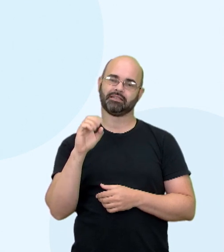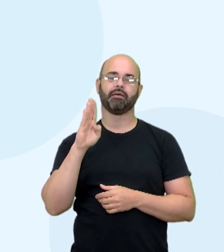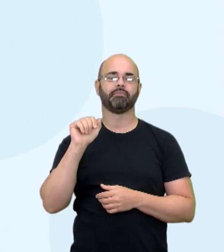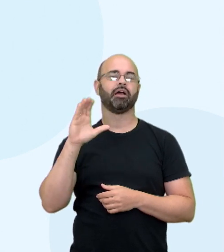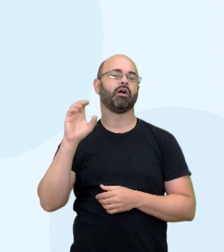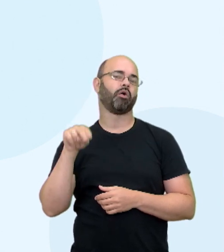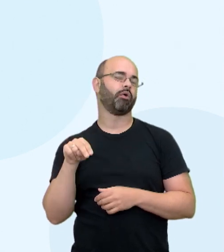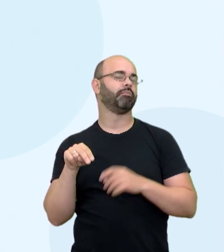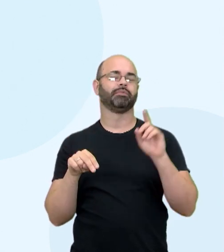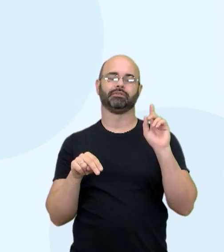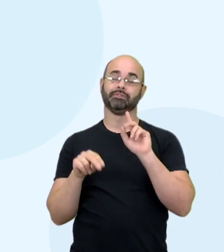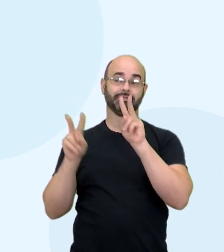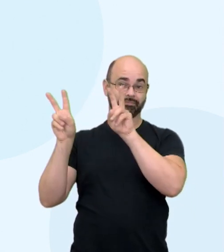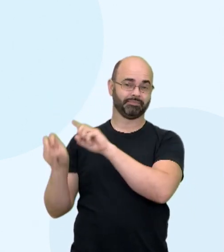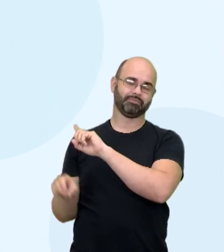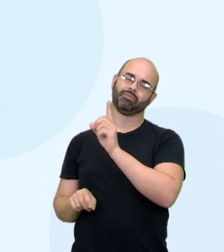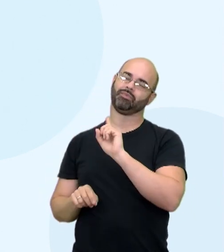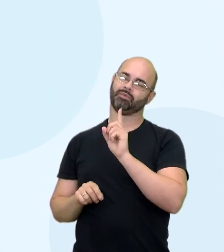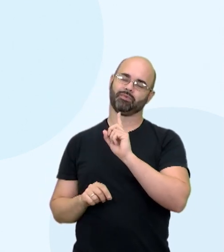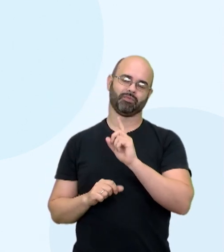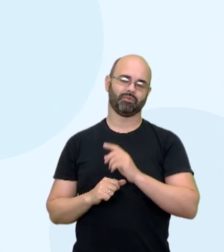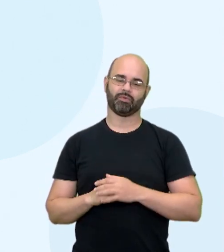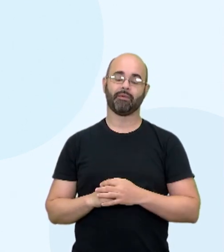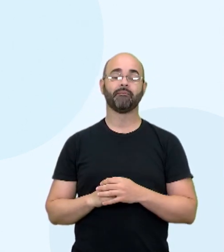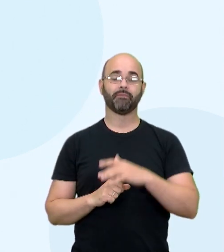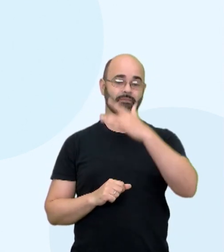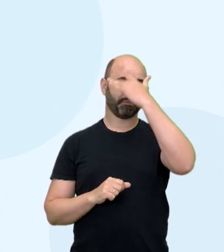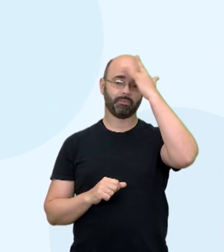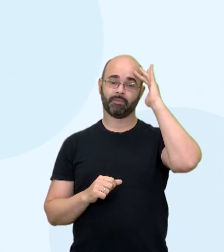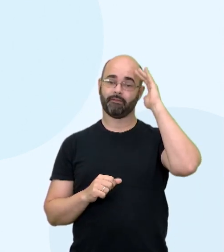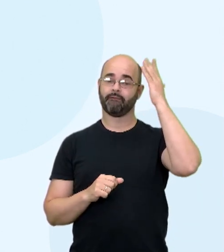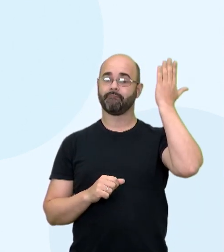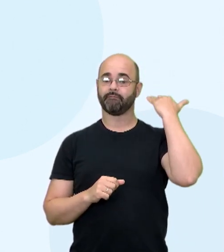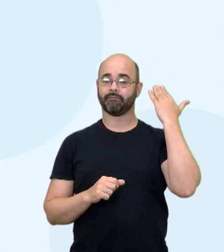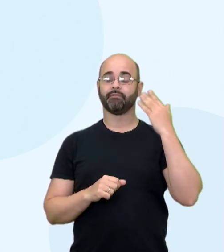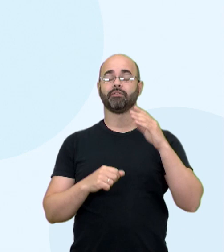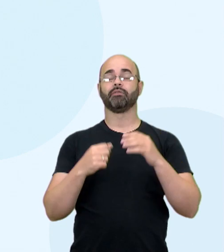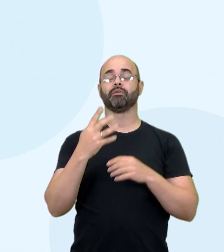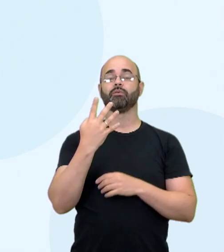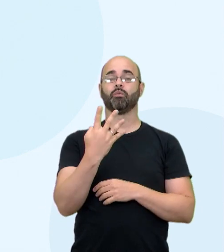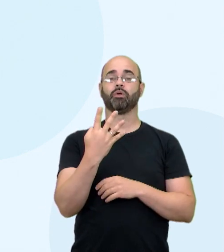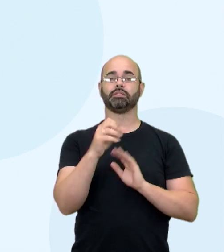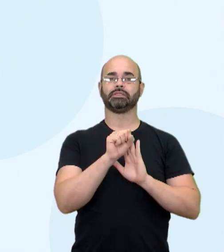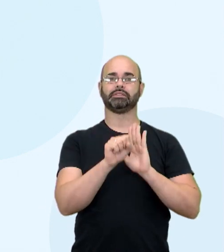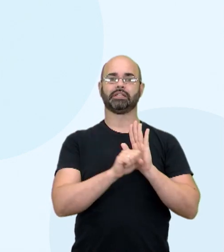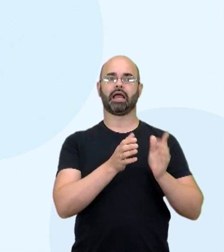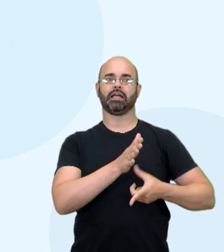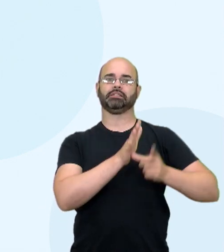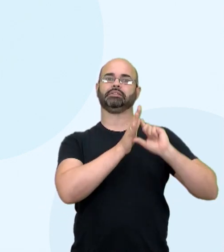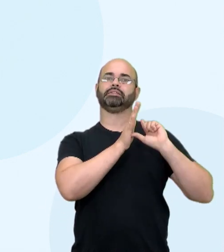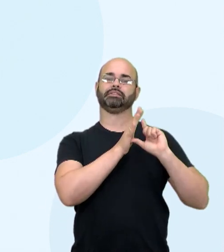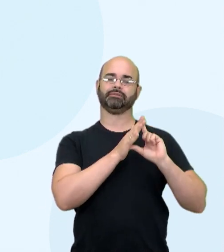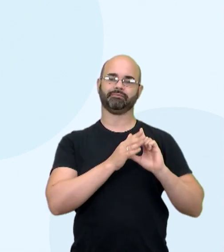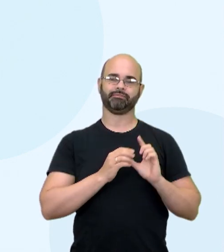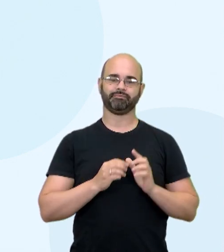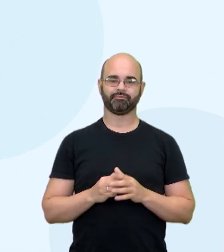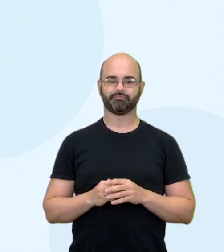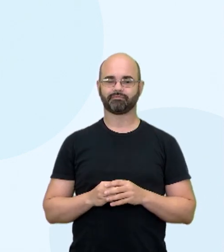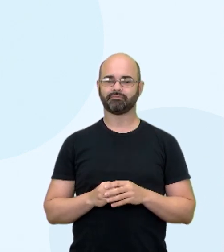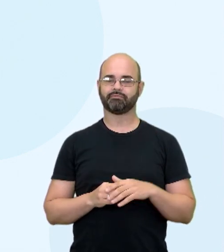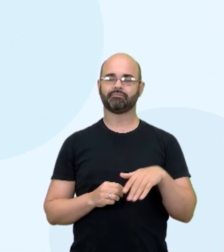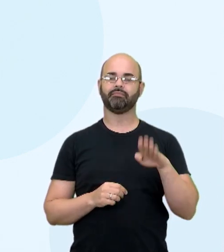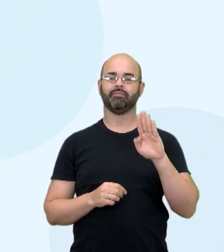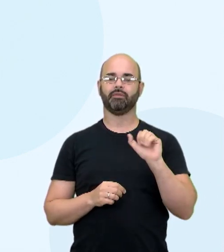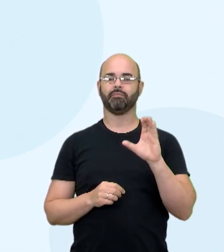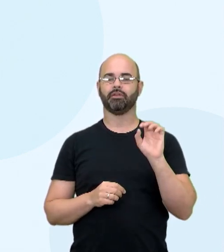dele que eu estou falando de uma pessoa que viveu pelo menos 4 séculos antes. Né? Então, o Roger Bacon era conhecido